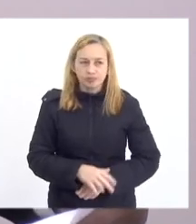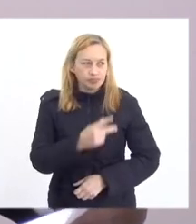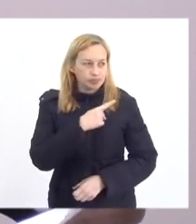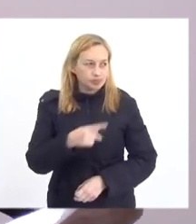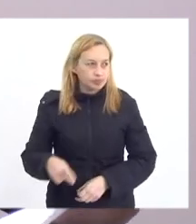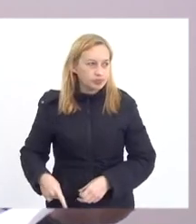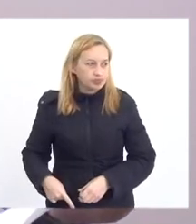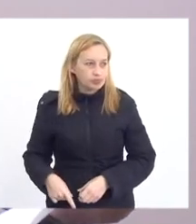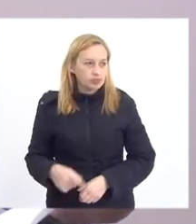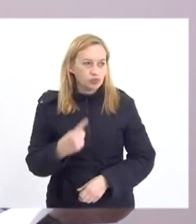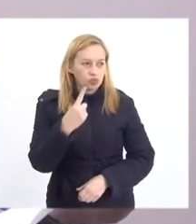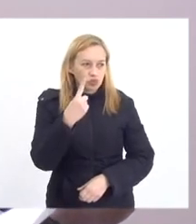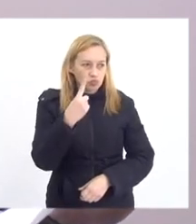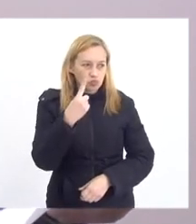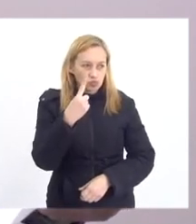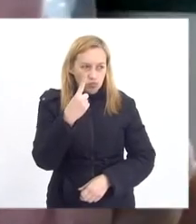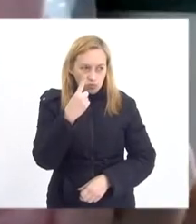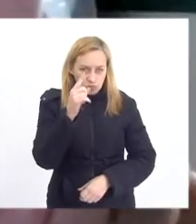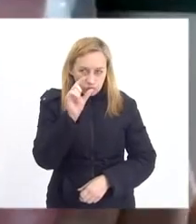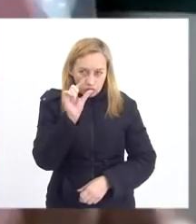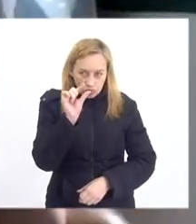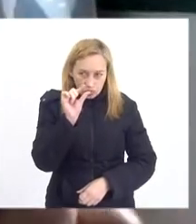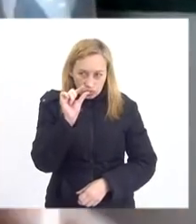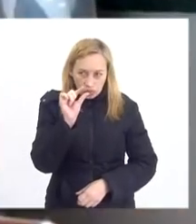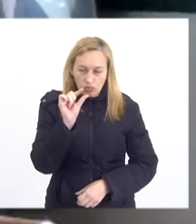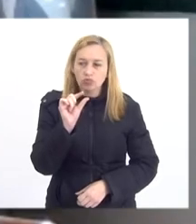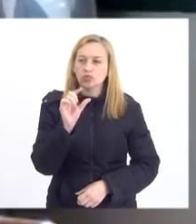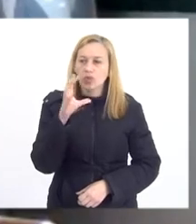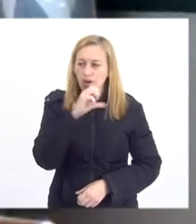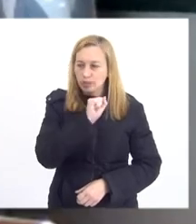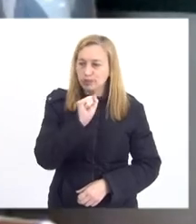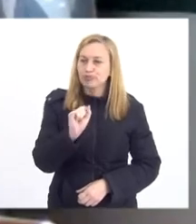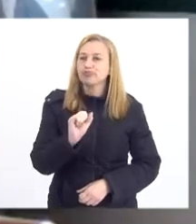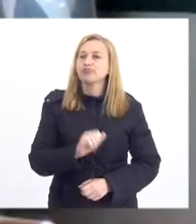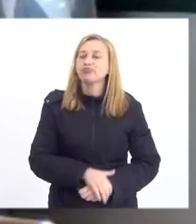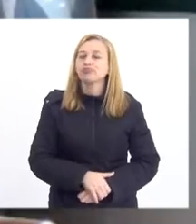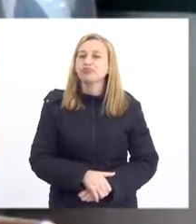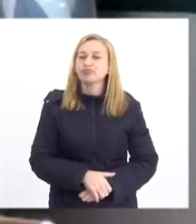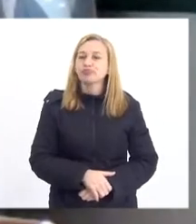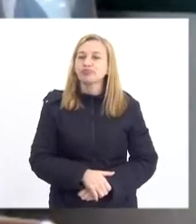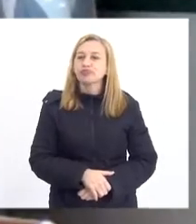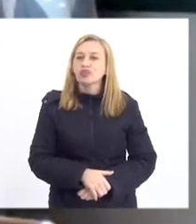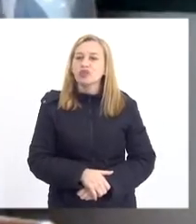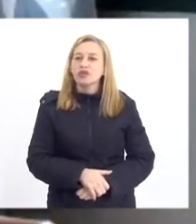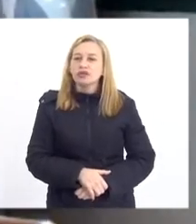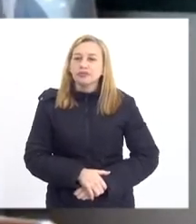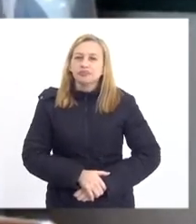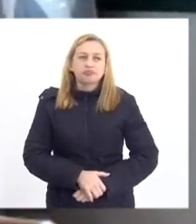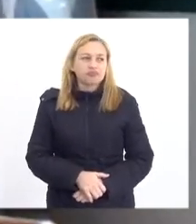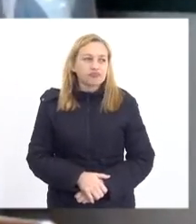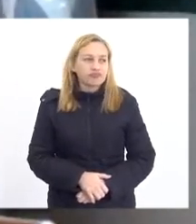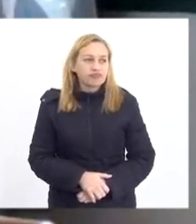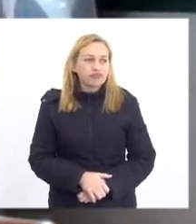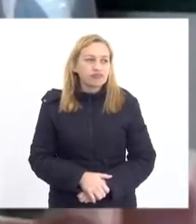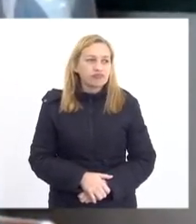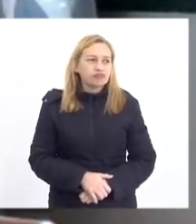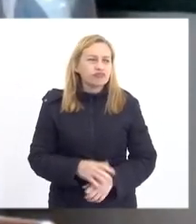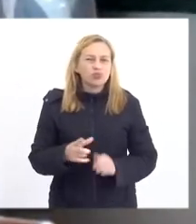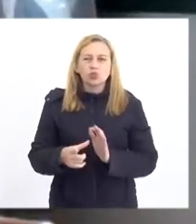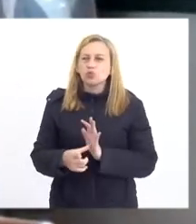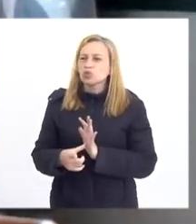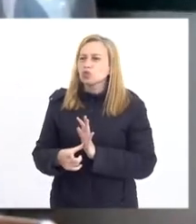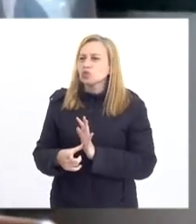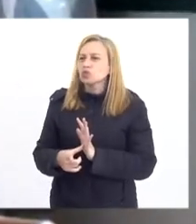Presidente, só uma questão rápida. Deputado Mink. Não, é sem efeito aqui. É sobre o anterior,